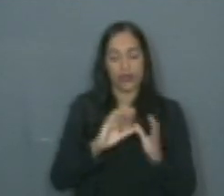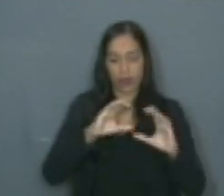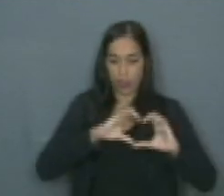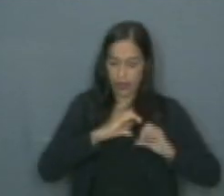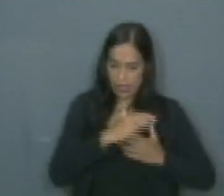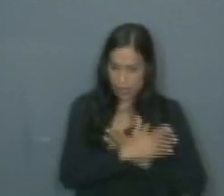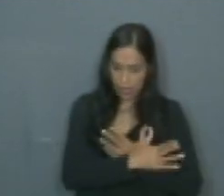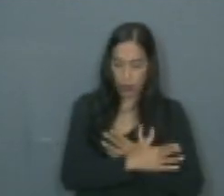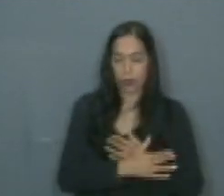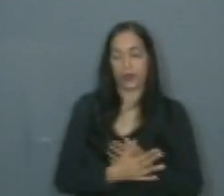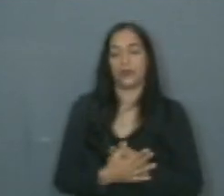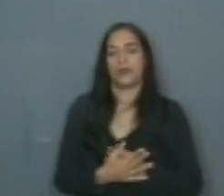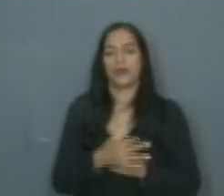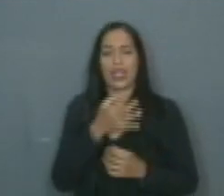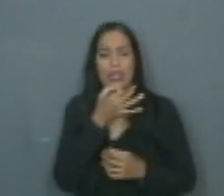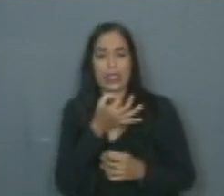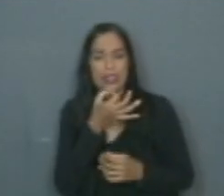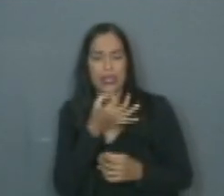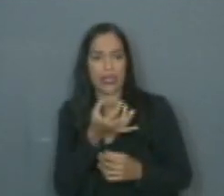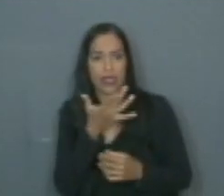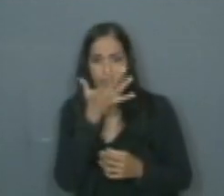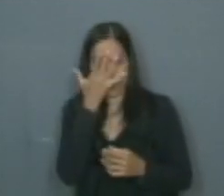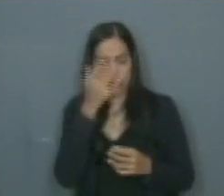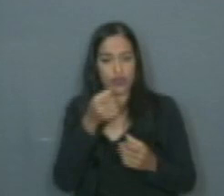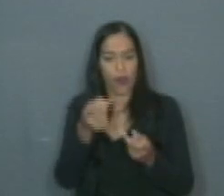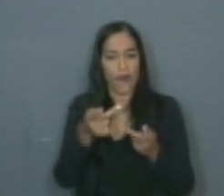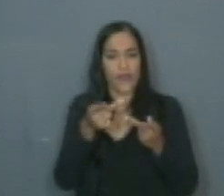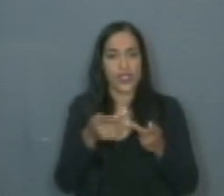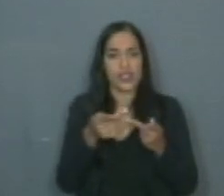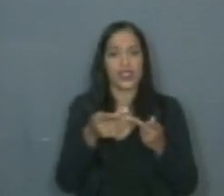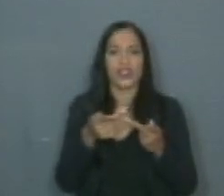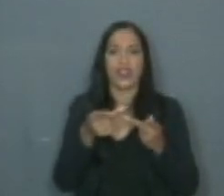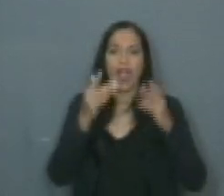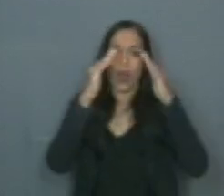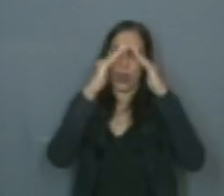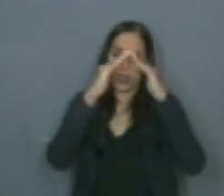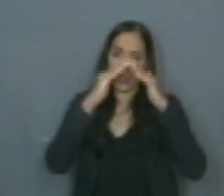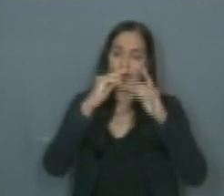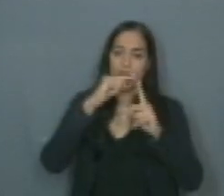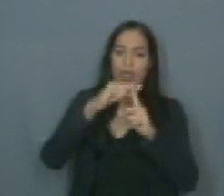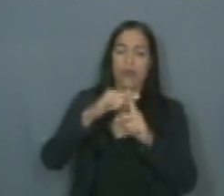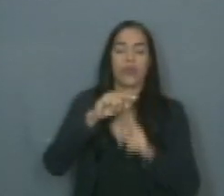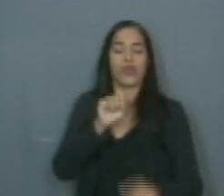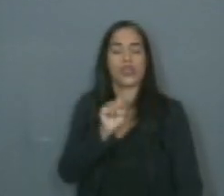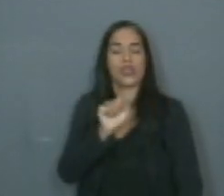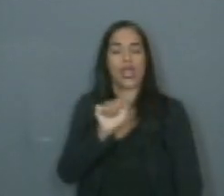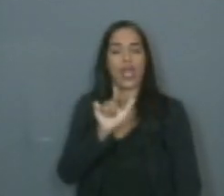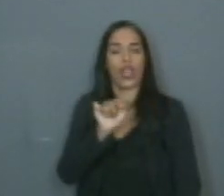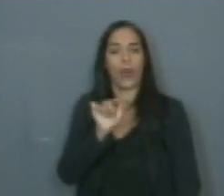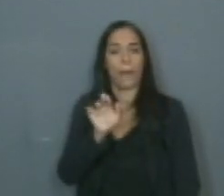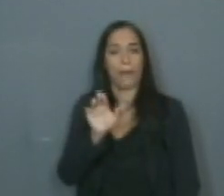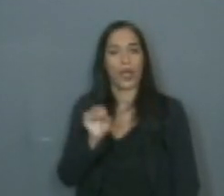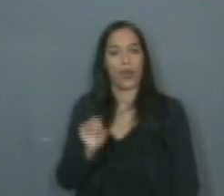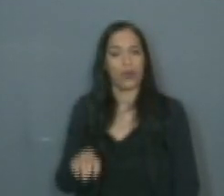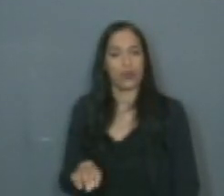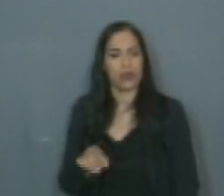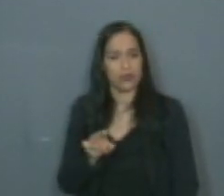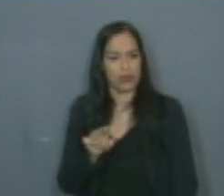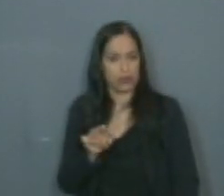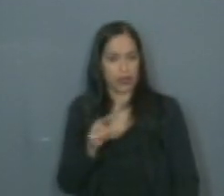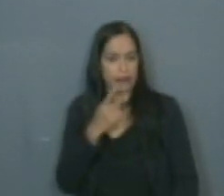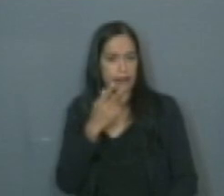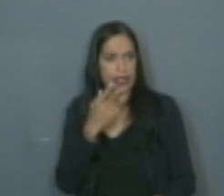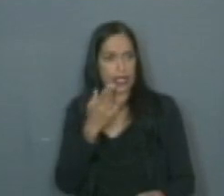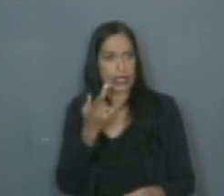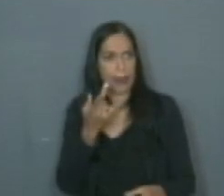Critica que as pessoas vão visitar o Templo de Salomão. Falou que deveria ser proibido isso, mas não para por